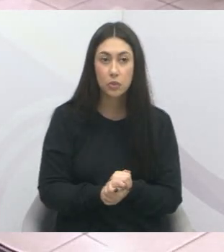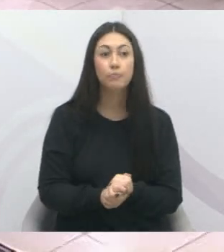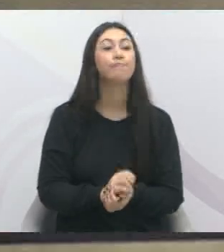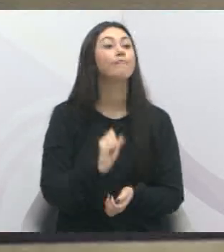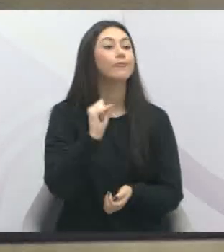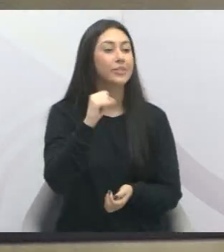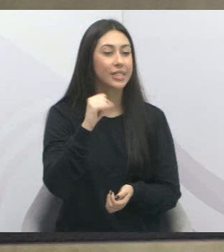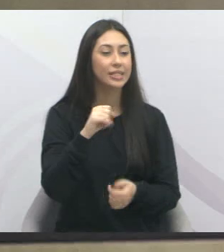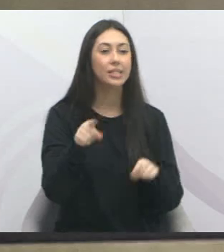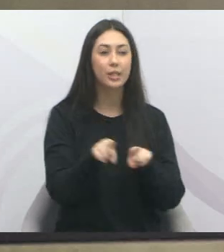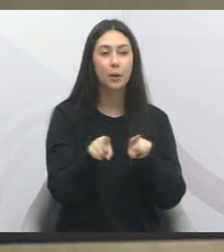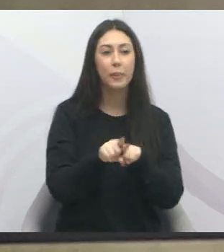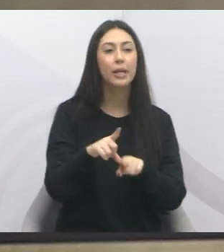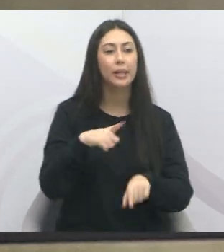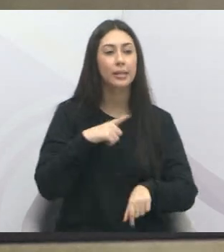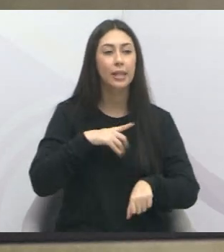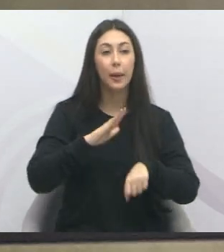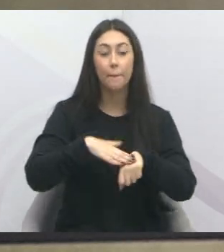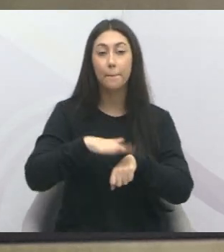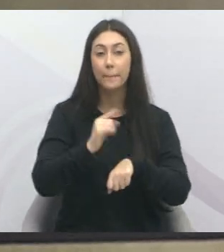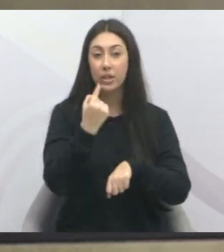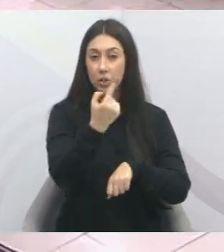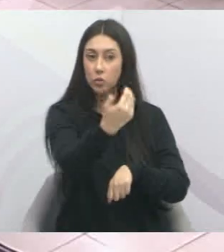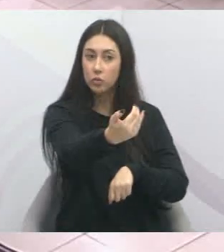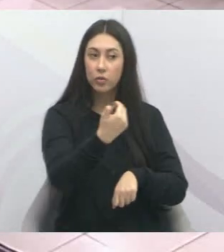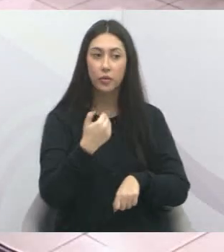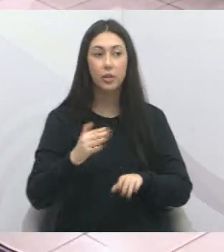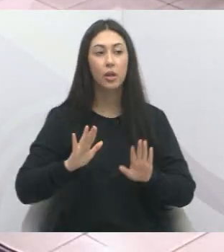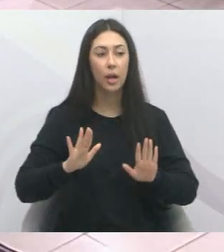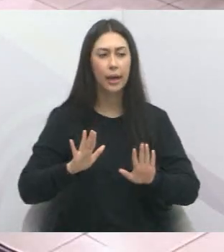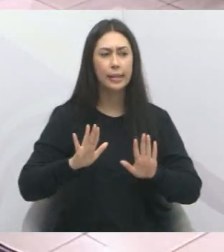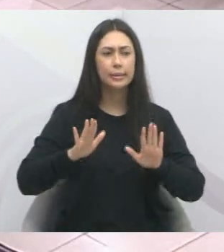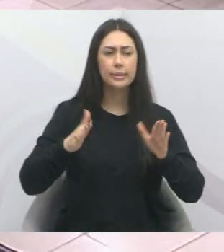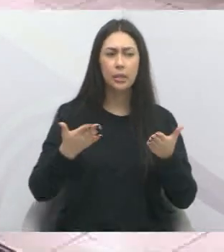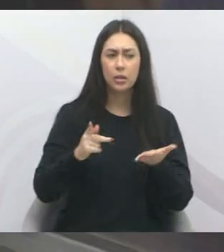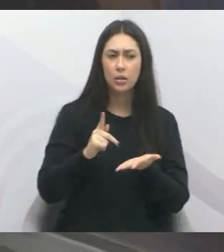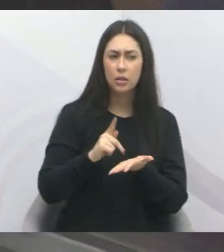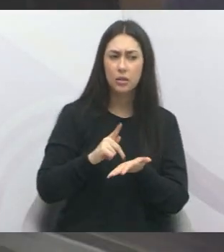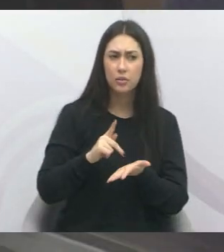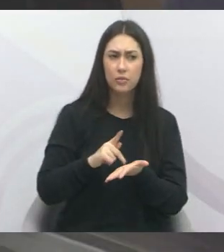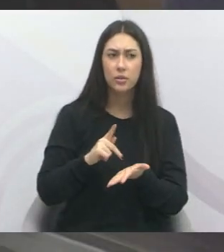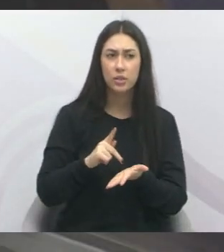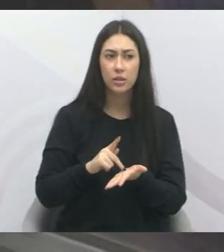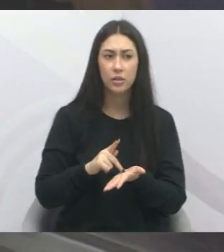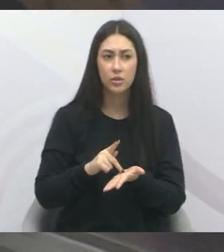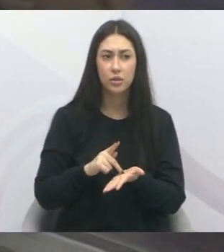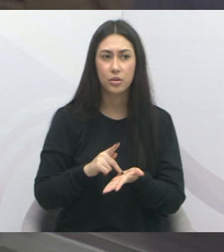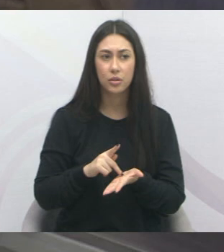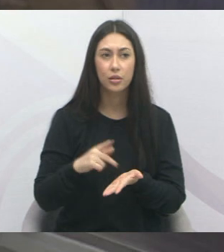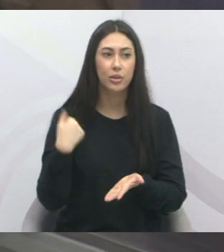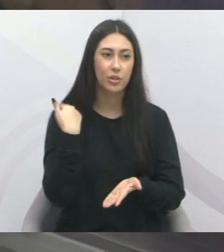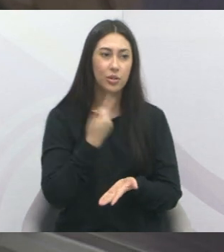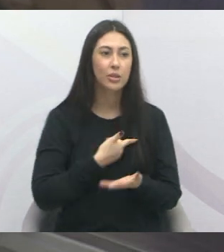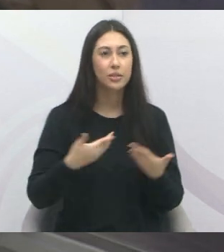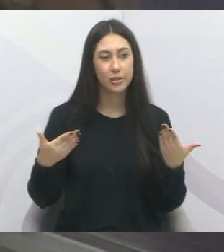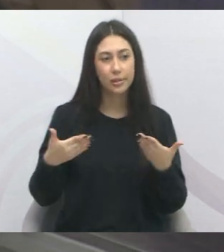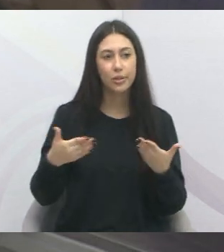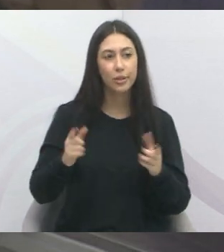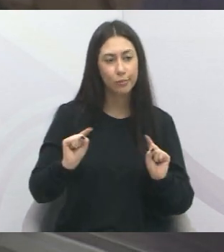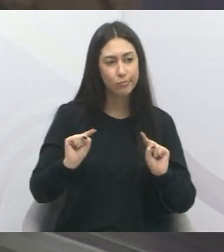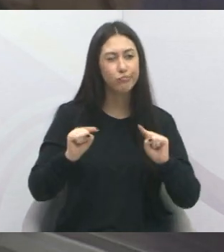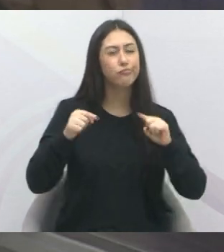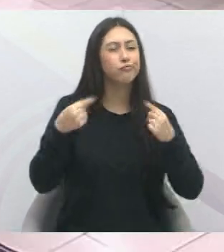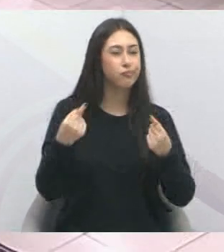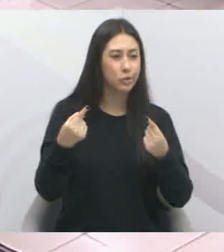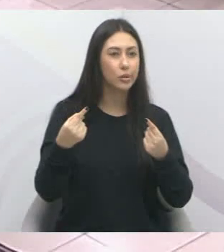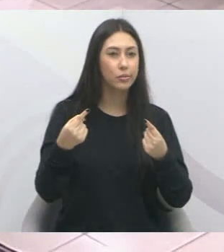Isso, e mais 1 do programa Mais Médico que vai vir. Ou seja, então, na verdade, pelo que está vindo, nós até pioramos em relação... A